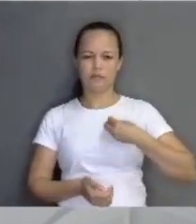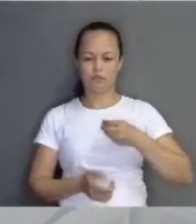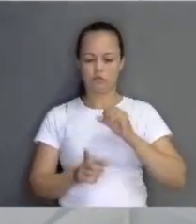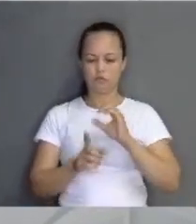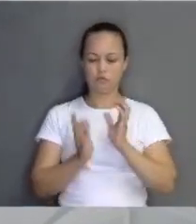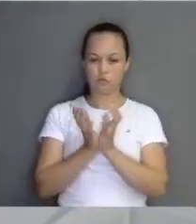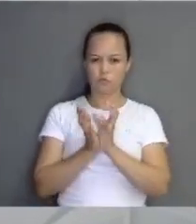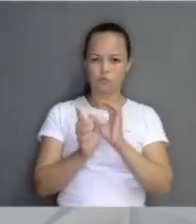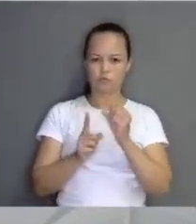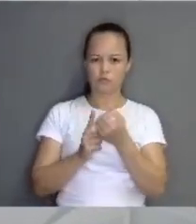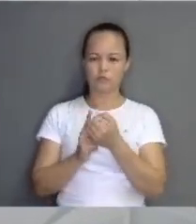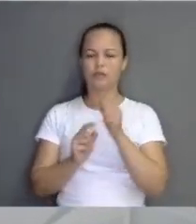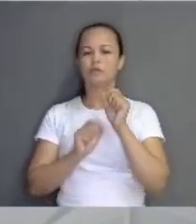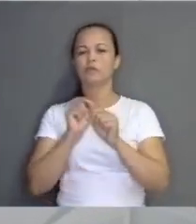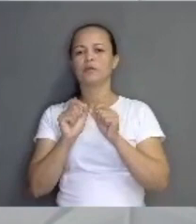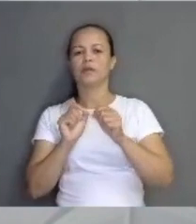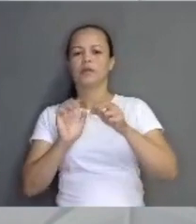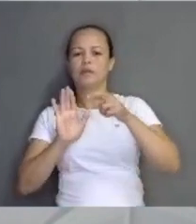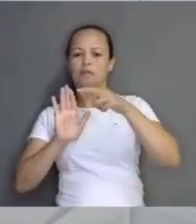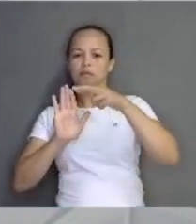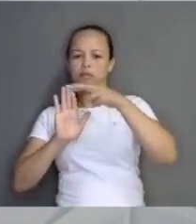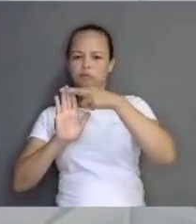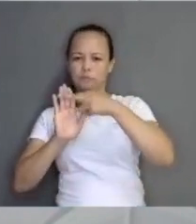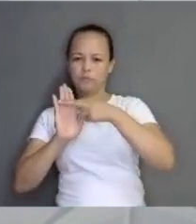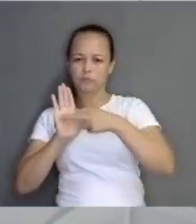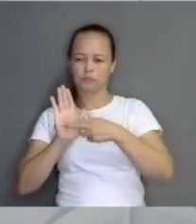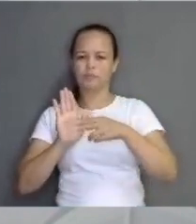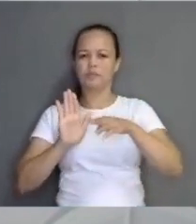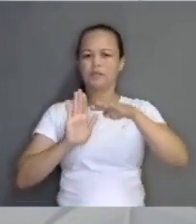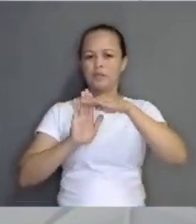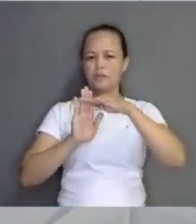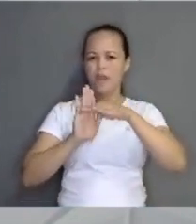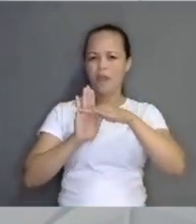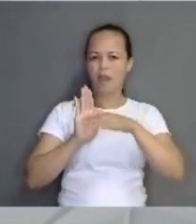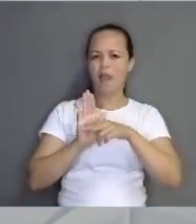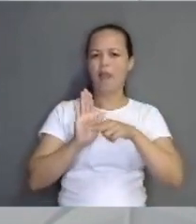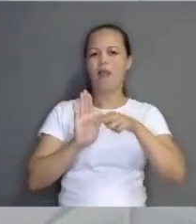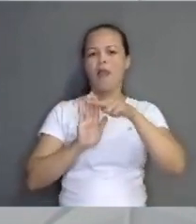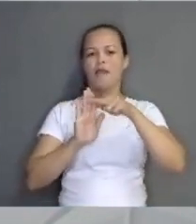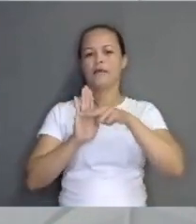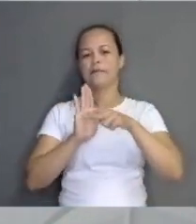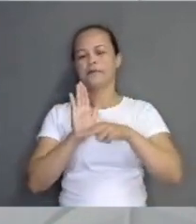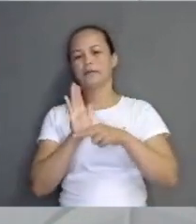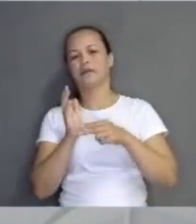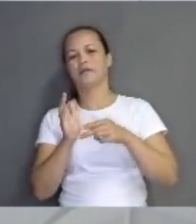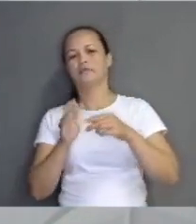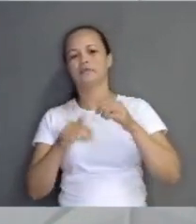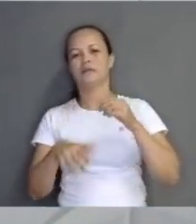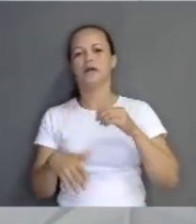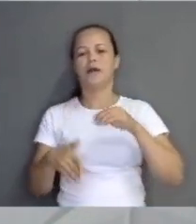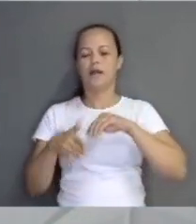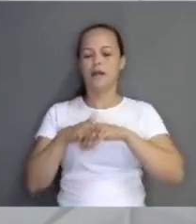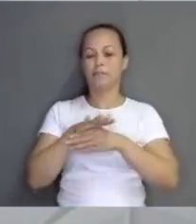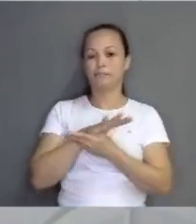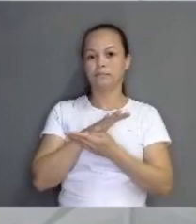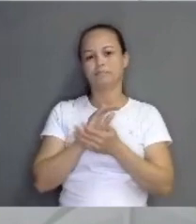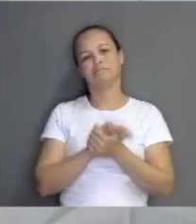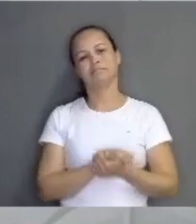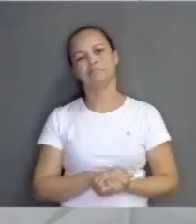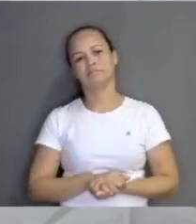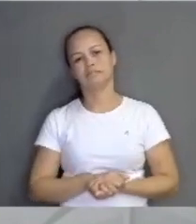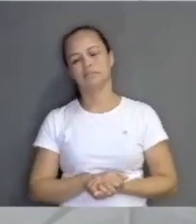as normas, regras, hábitos, certo?